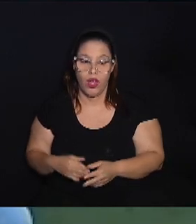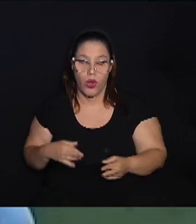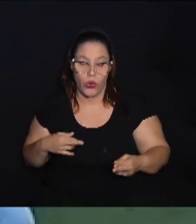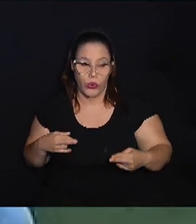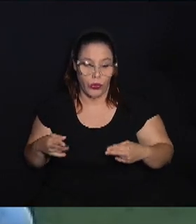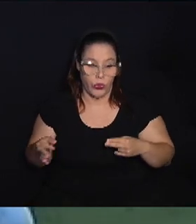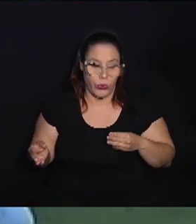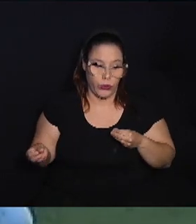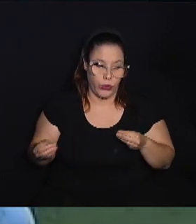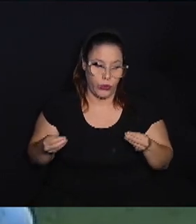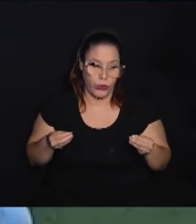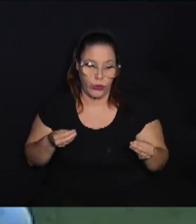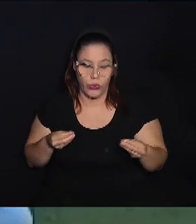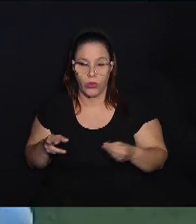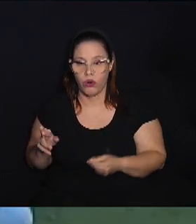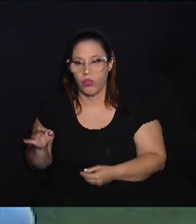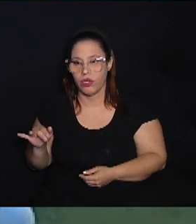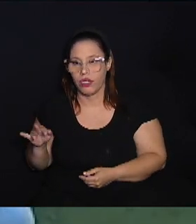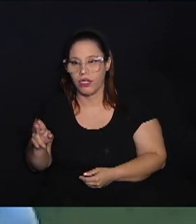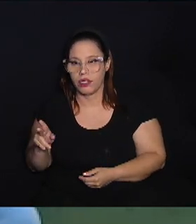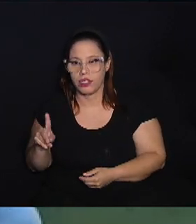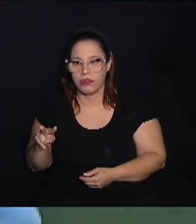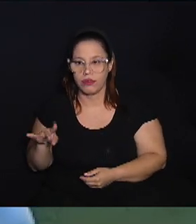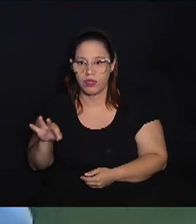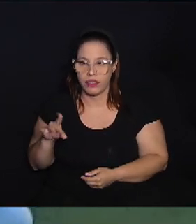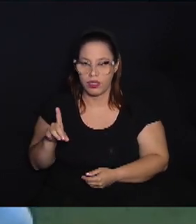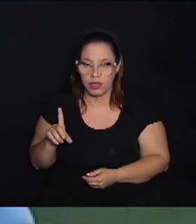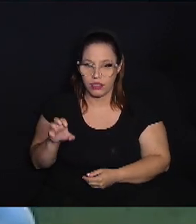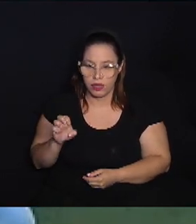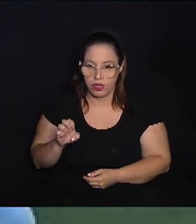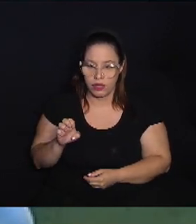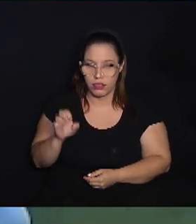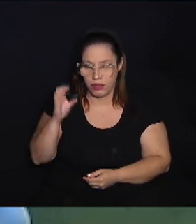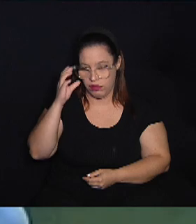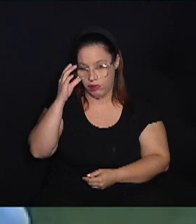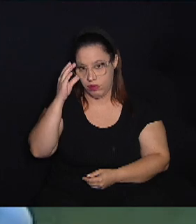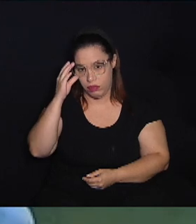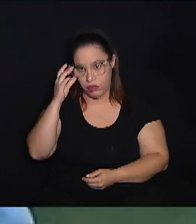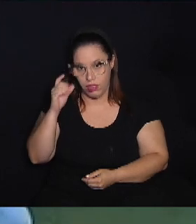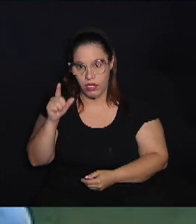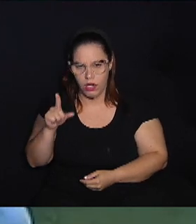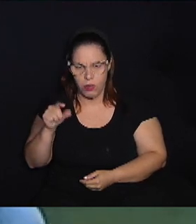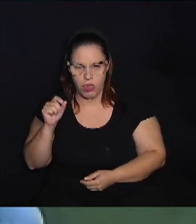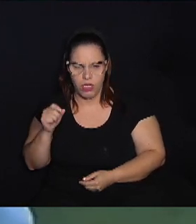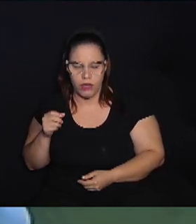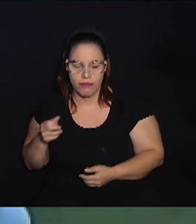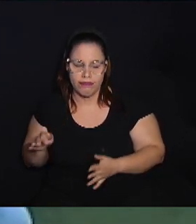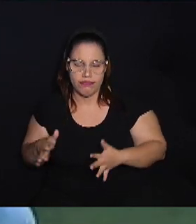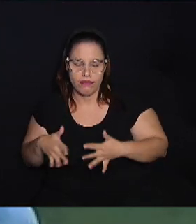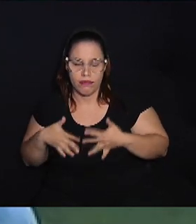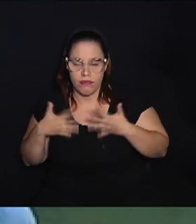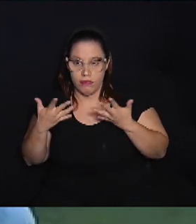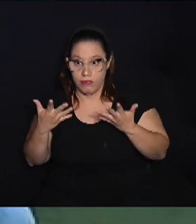muito grande nos grupos de cooperativa. Também uma questão de autoestima